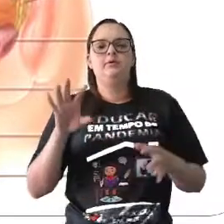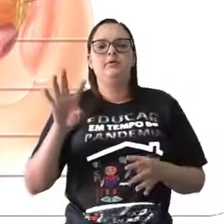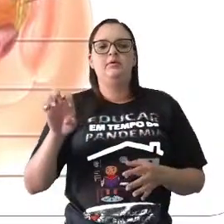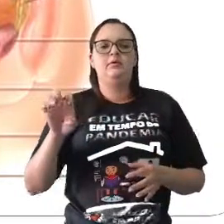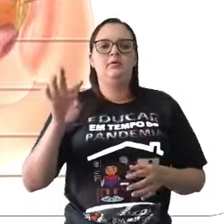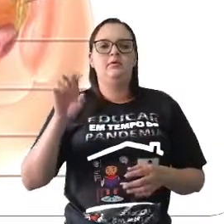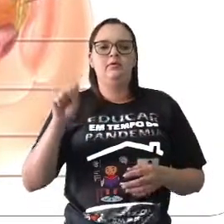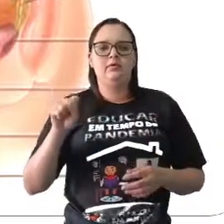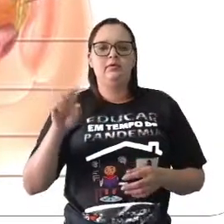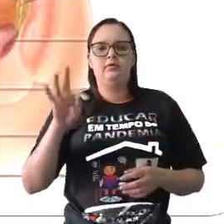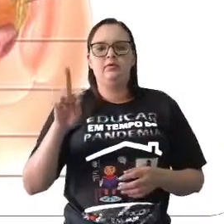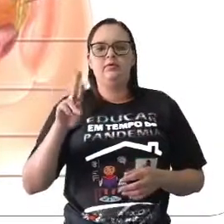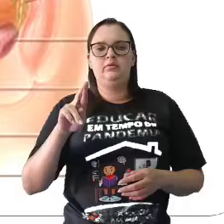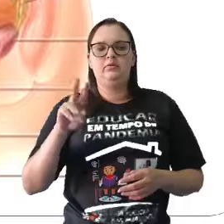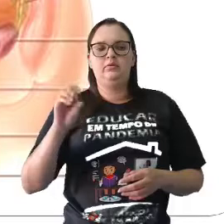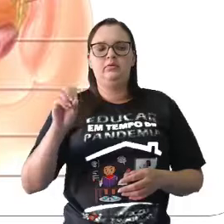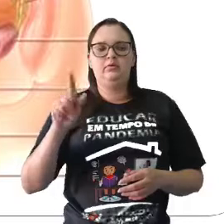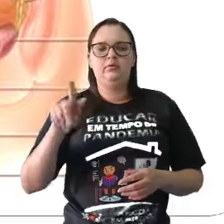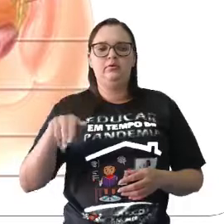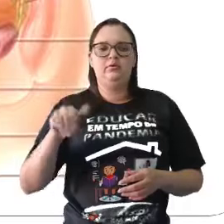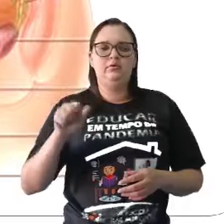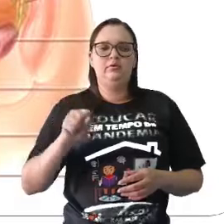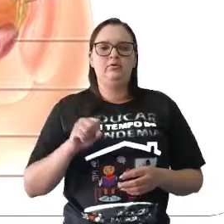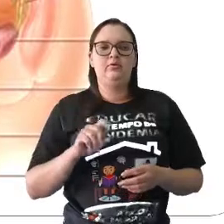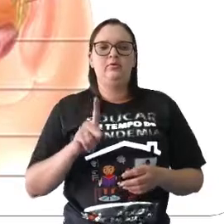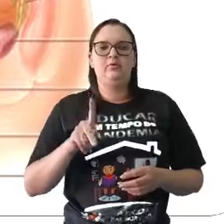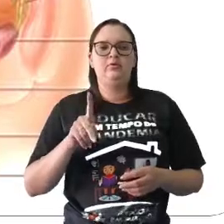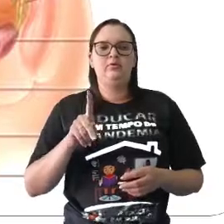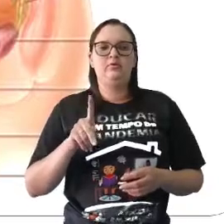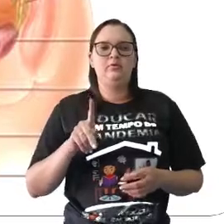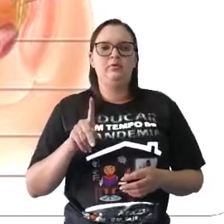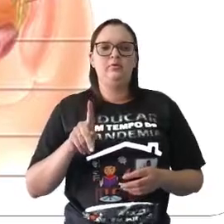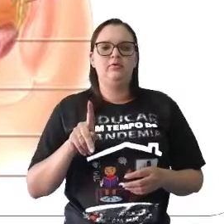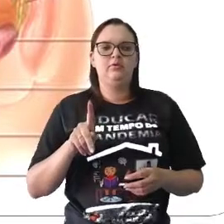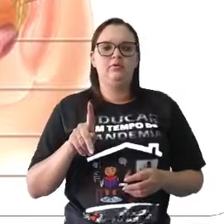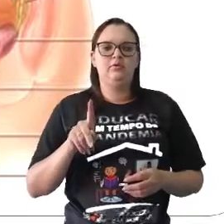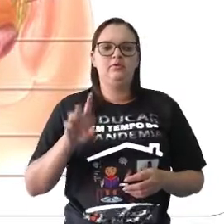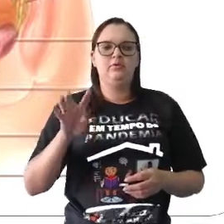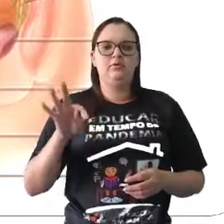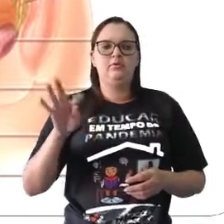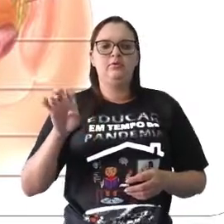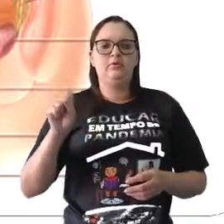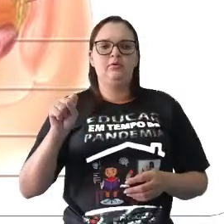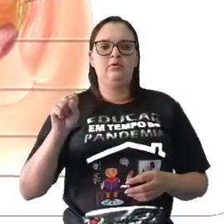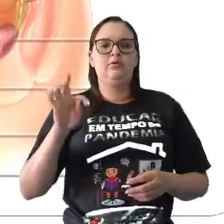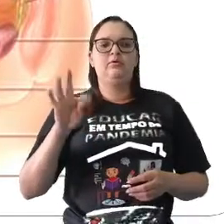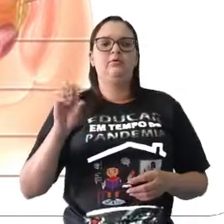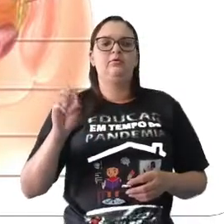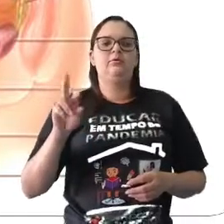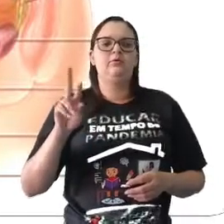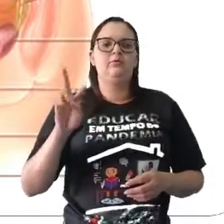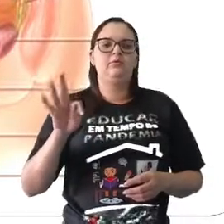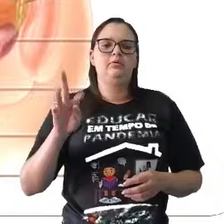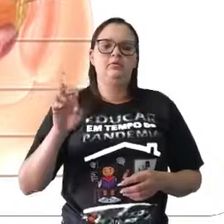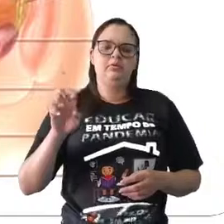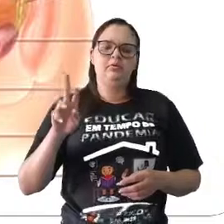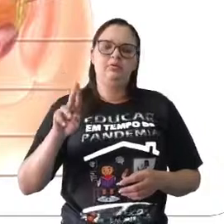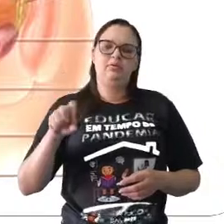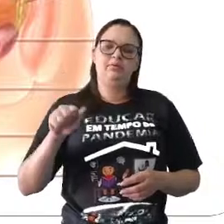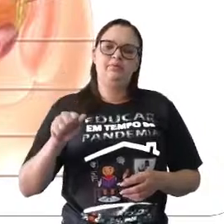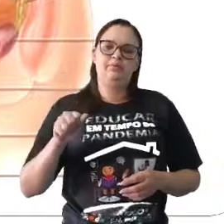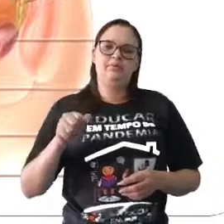são os gametas ou células reprodutoras, já estão presentes desde o nascimento. As meninas já nascem com todas as células que